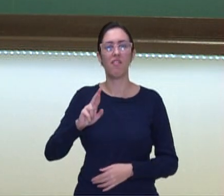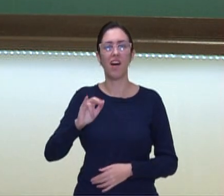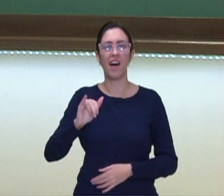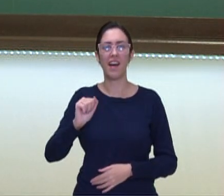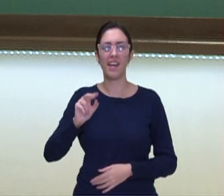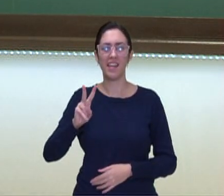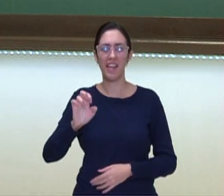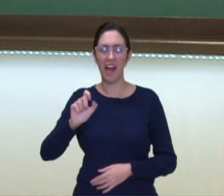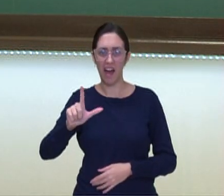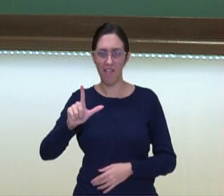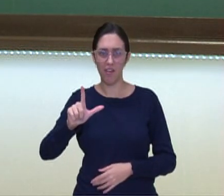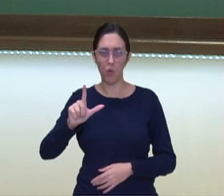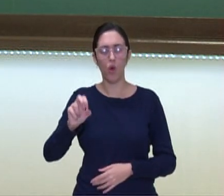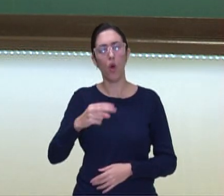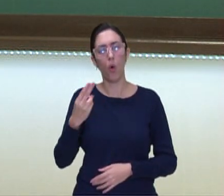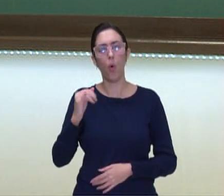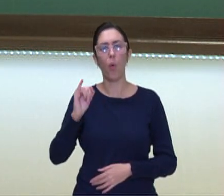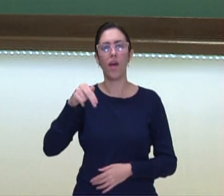incógnita, beleza?